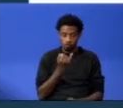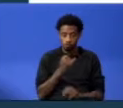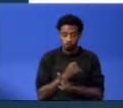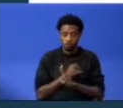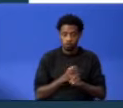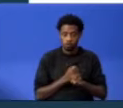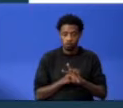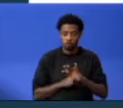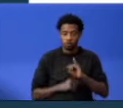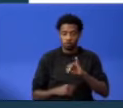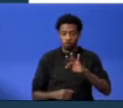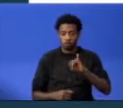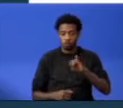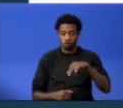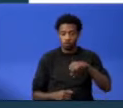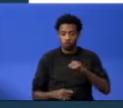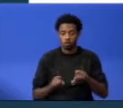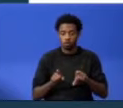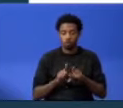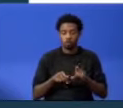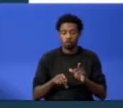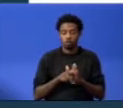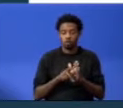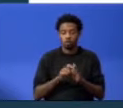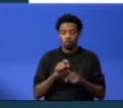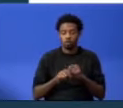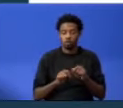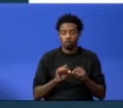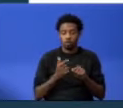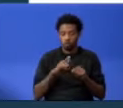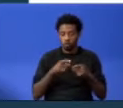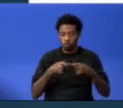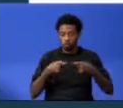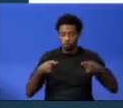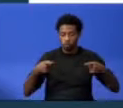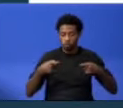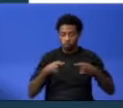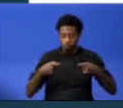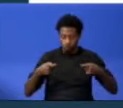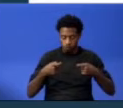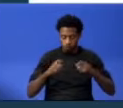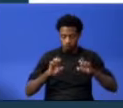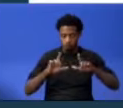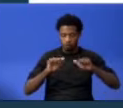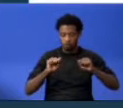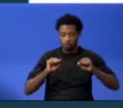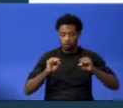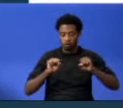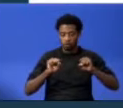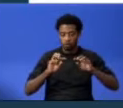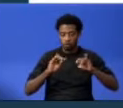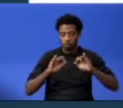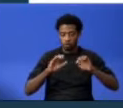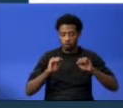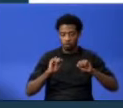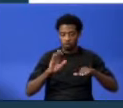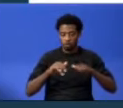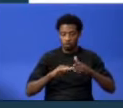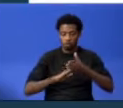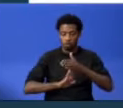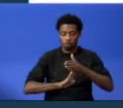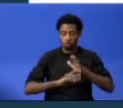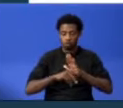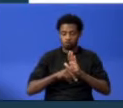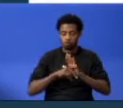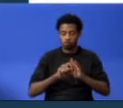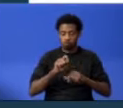chamada titina. Essa proteína é uma proteína elástica. Então, o que significa isso? Quando você alonga a estrutura do músculo,